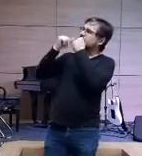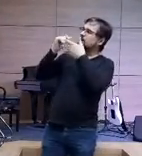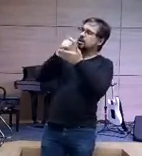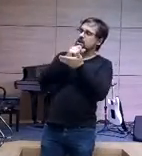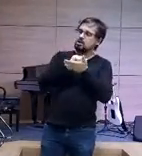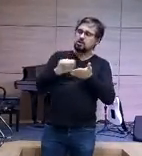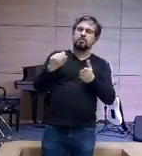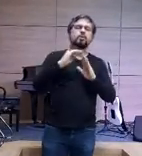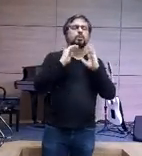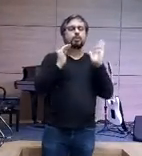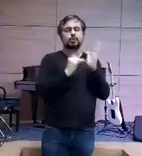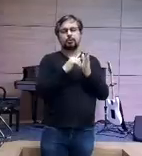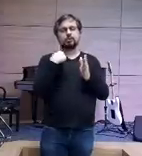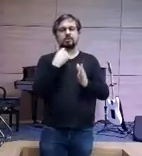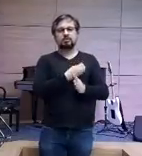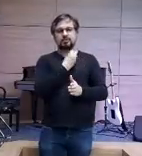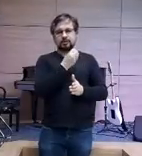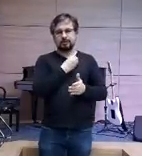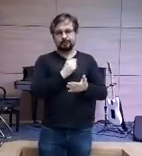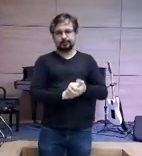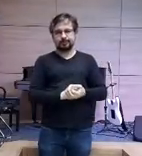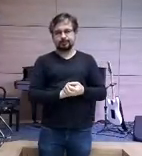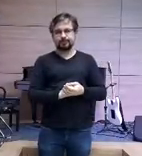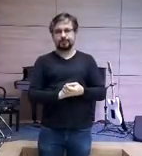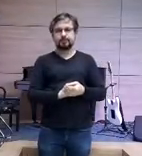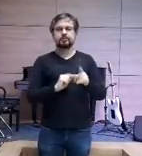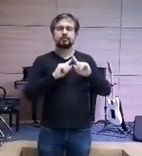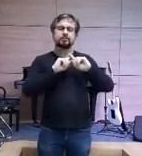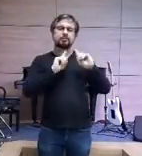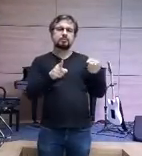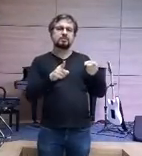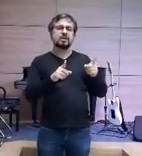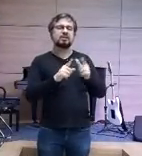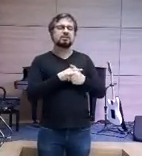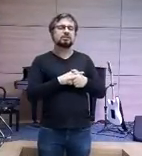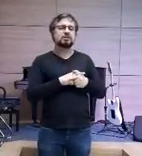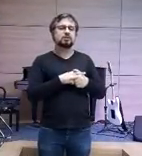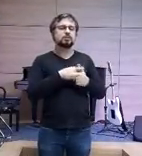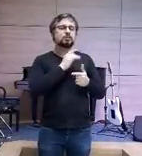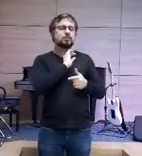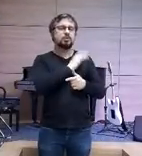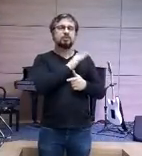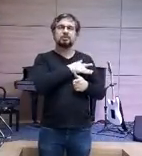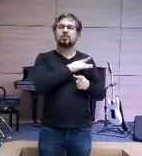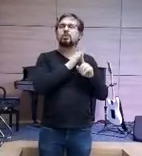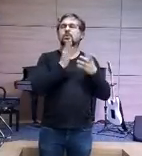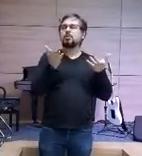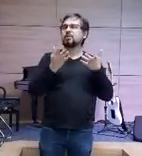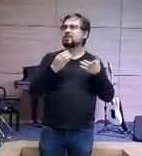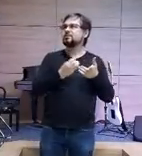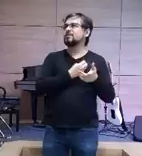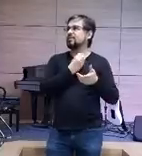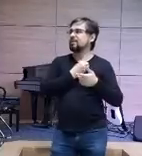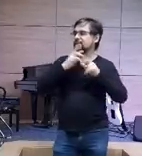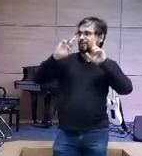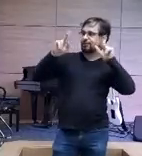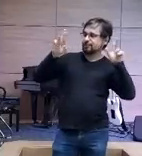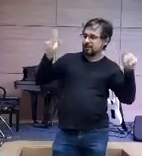que é na sua vida mas se você começa a agir no seu coração totalmente diferente do que a palavra diz